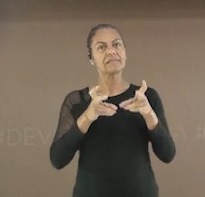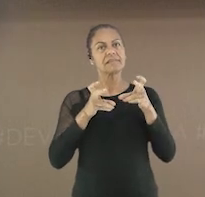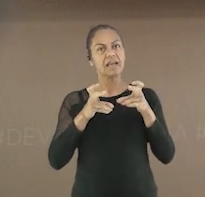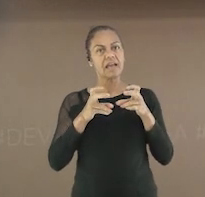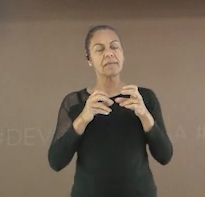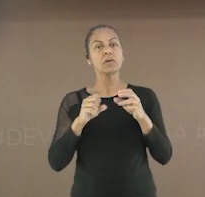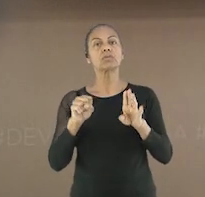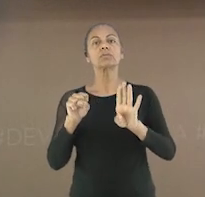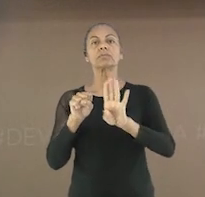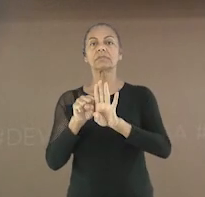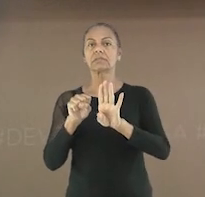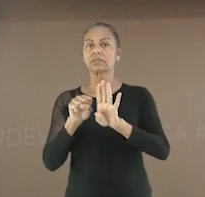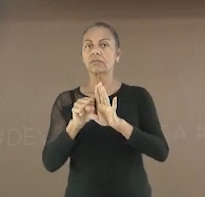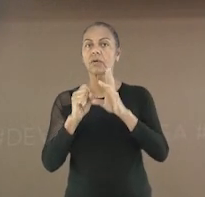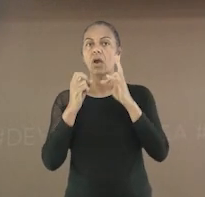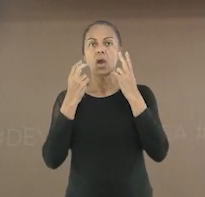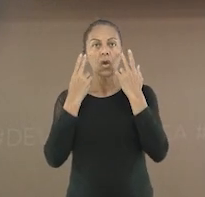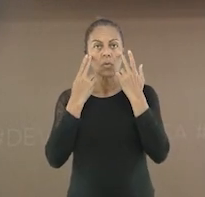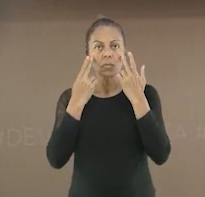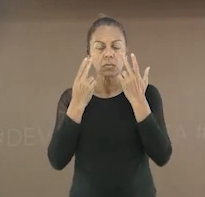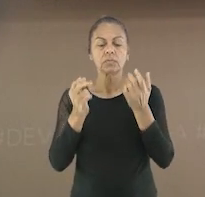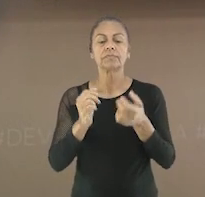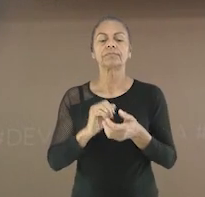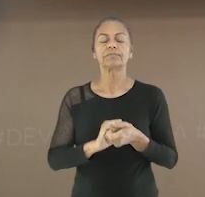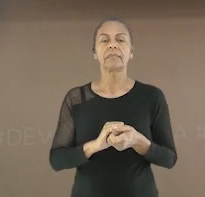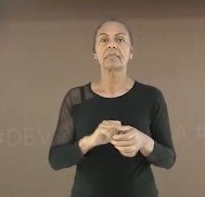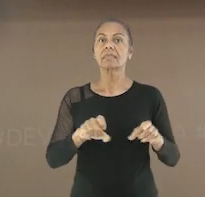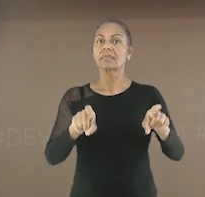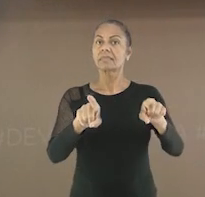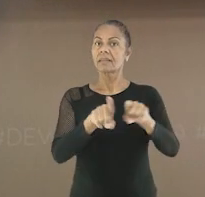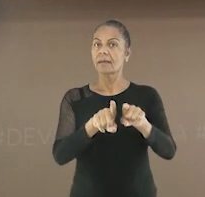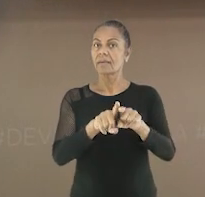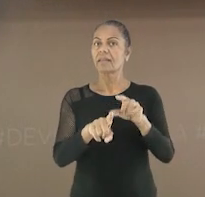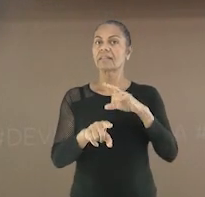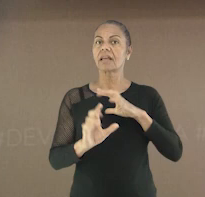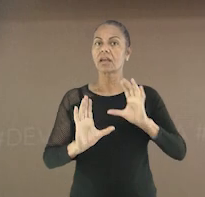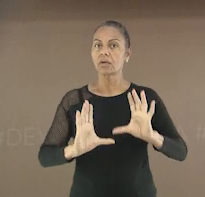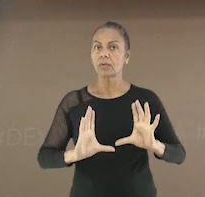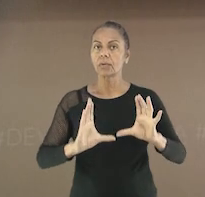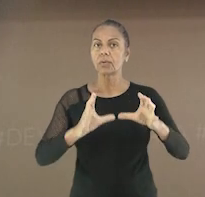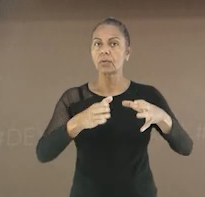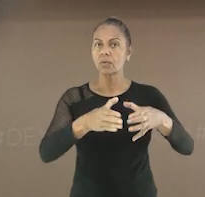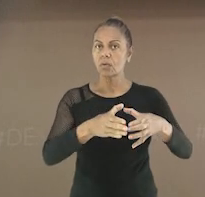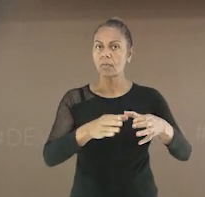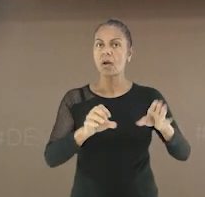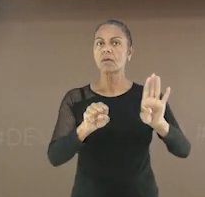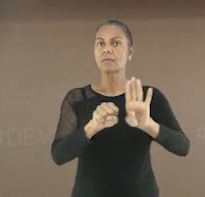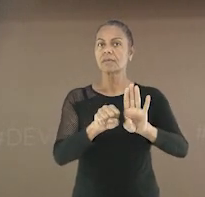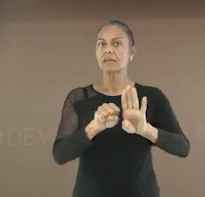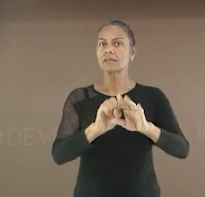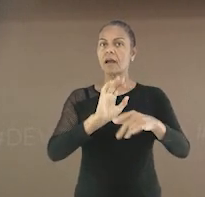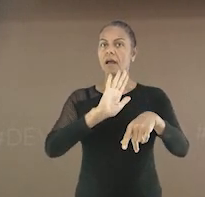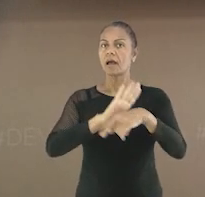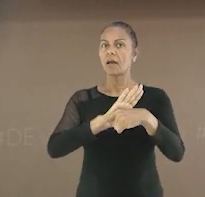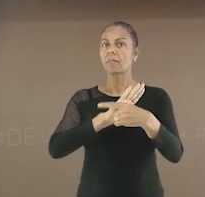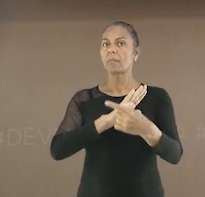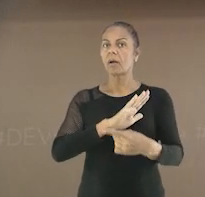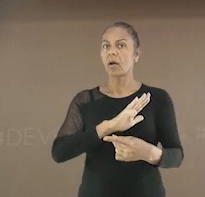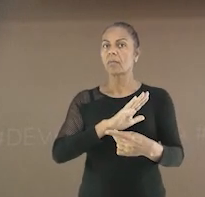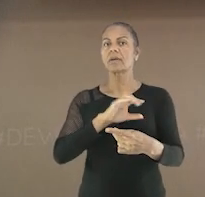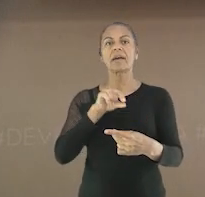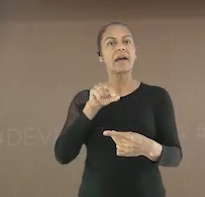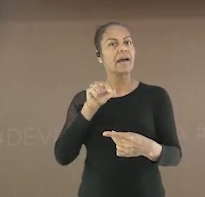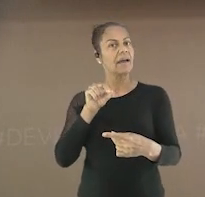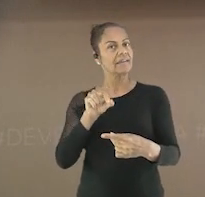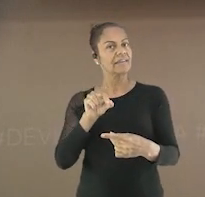comuns. Mas nós temos também os substantivos próprios. Os substantivos próprios dão nome